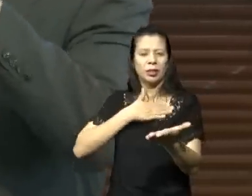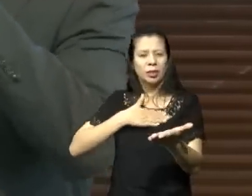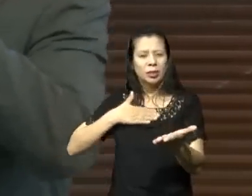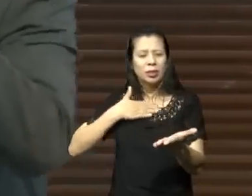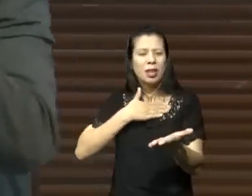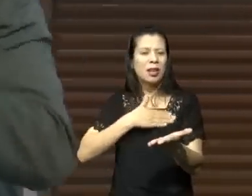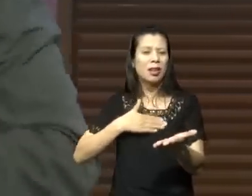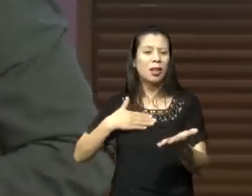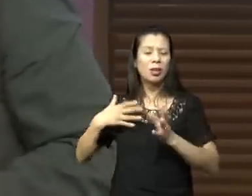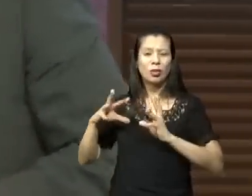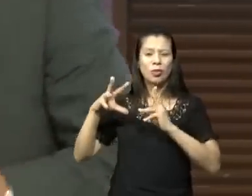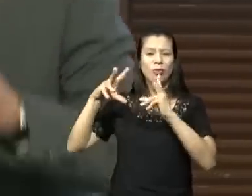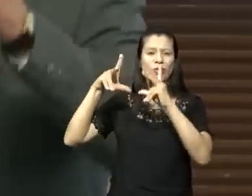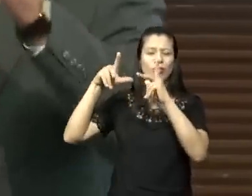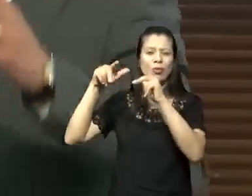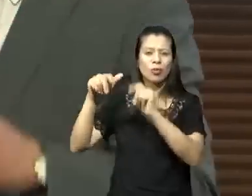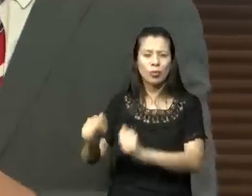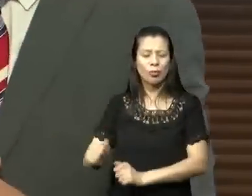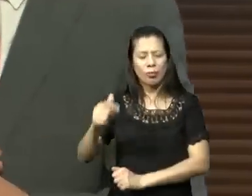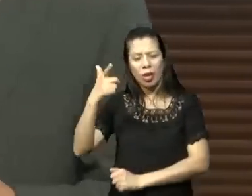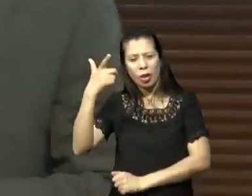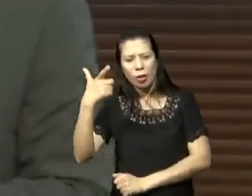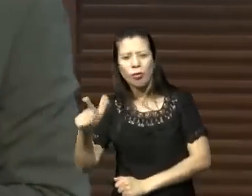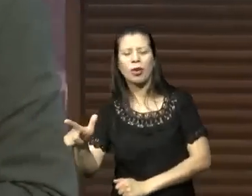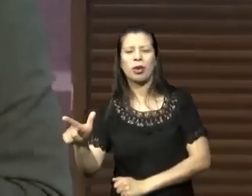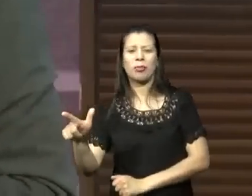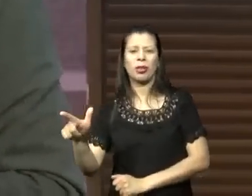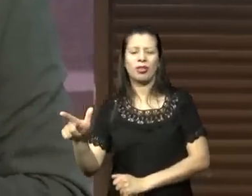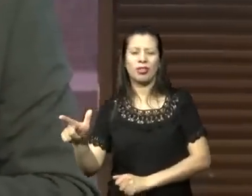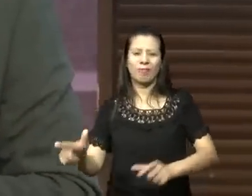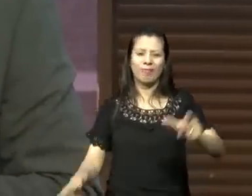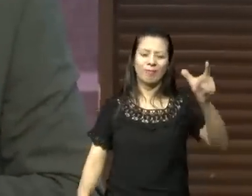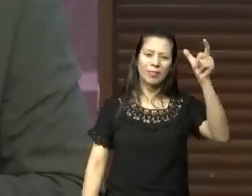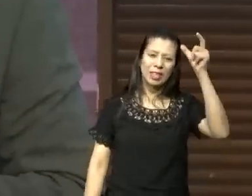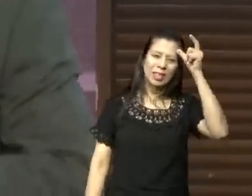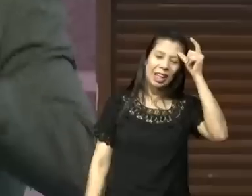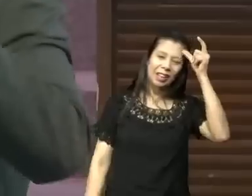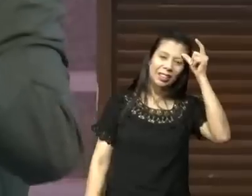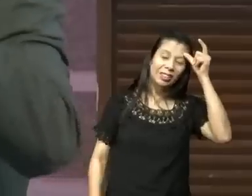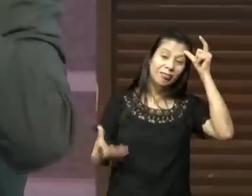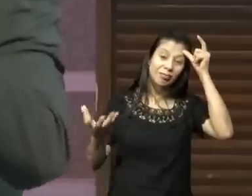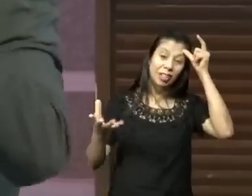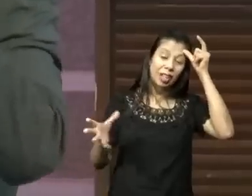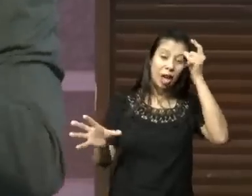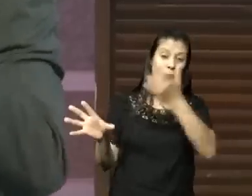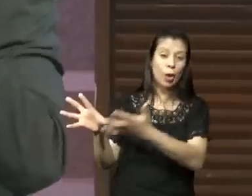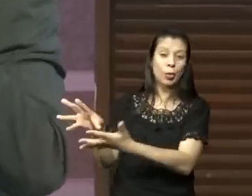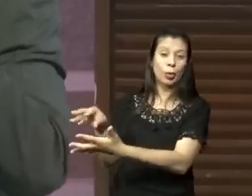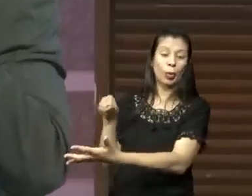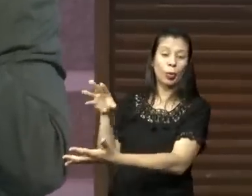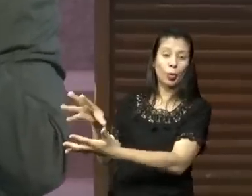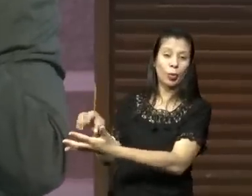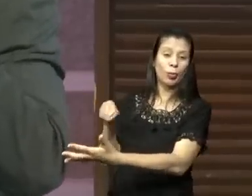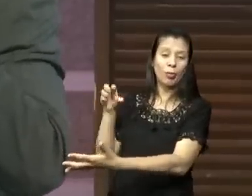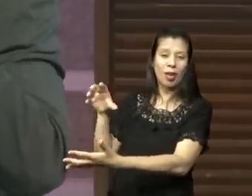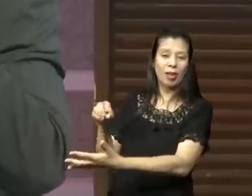já repetiu duas vezes vou repetir a terceira Satanás não imitador uma das coisas que mais Deus